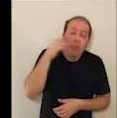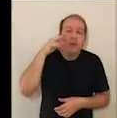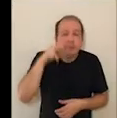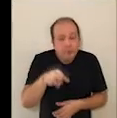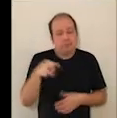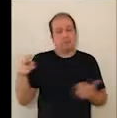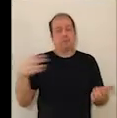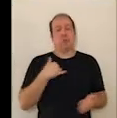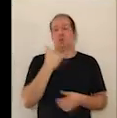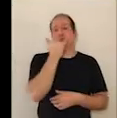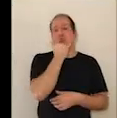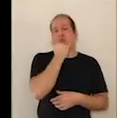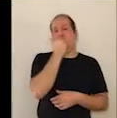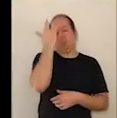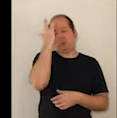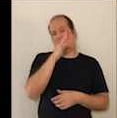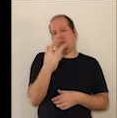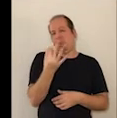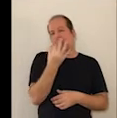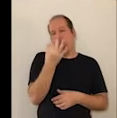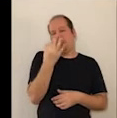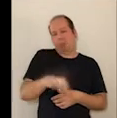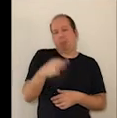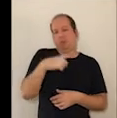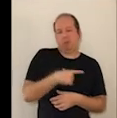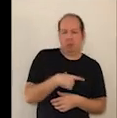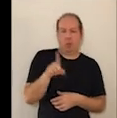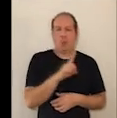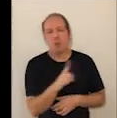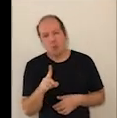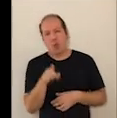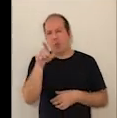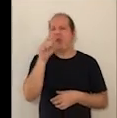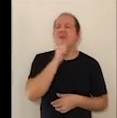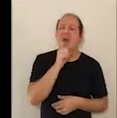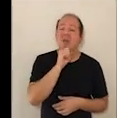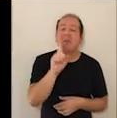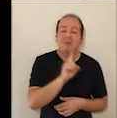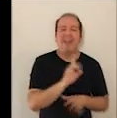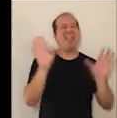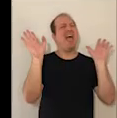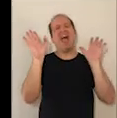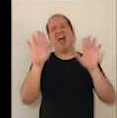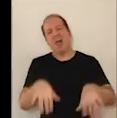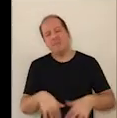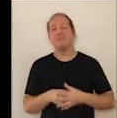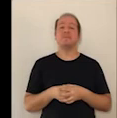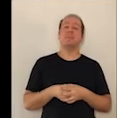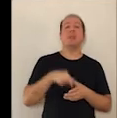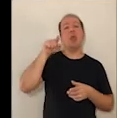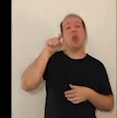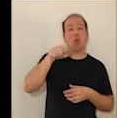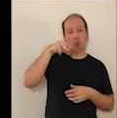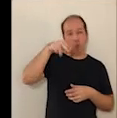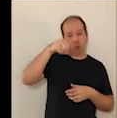olhos, eu nunca lhe teria dado dinheiro. Negócios incertos não é com o velho Corbaccio. Mas o caso